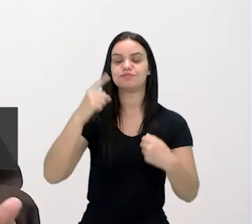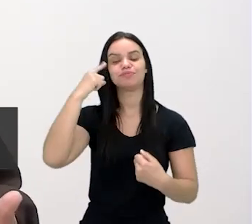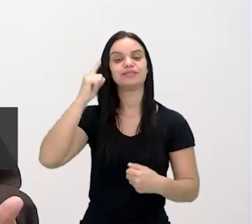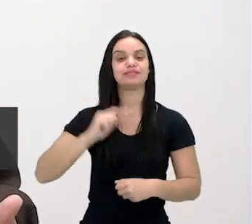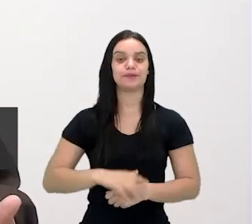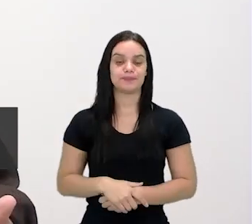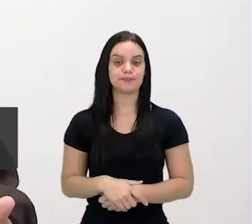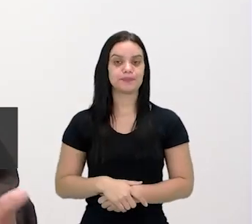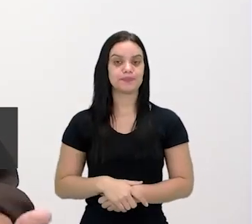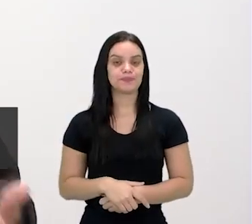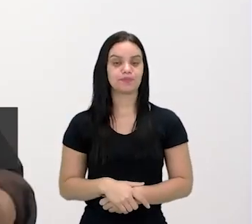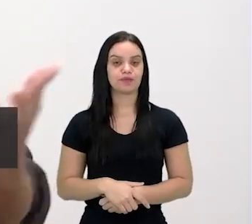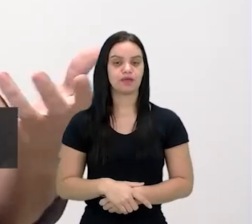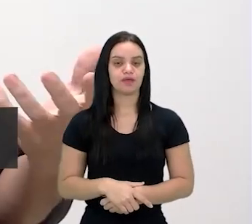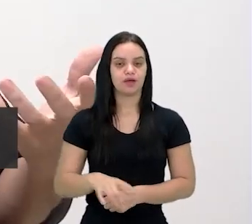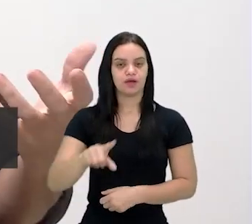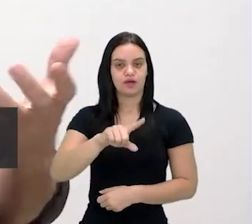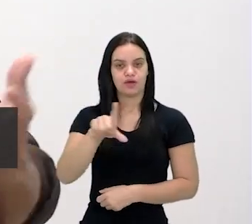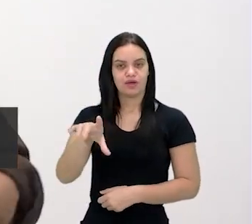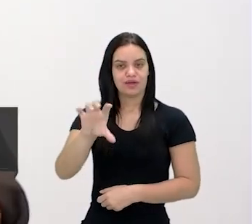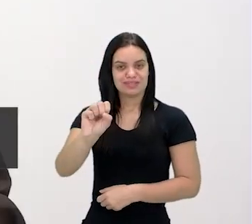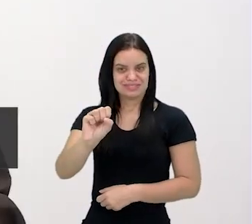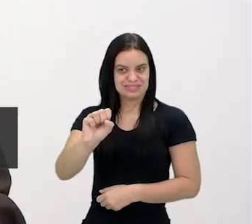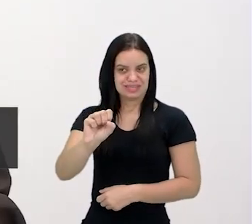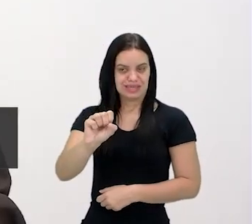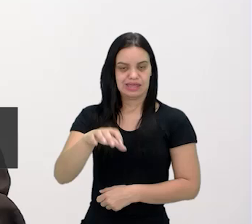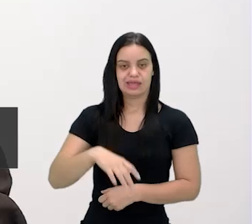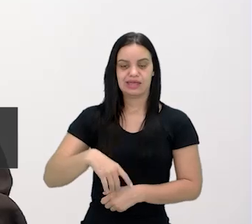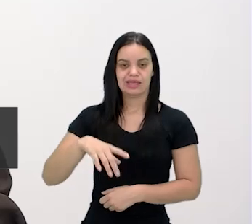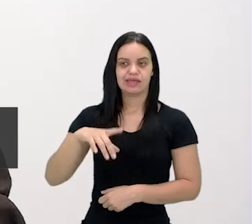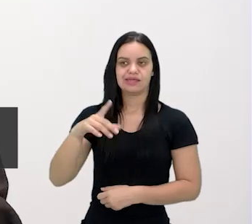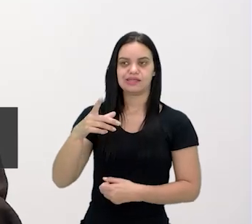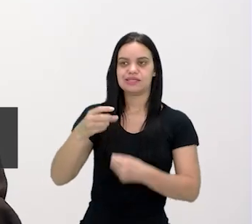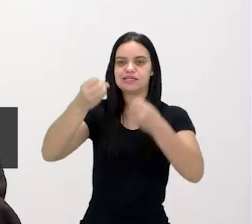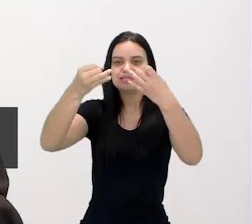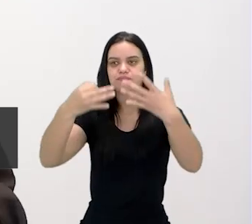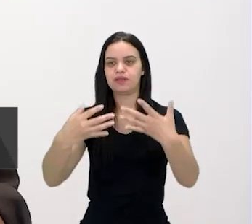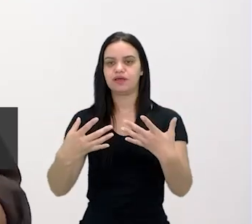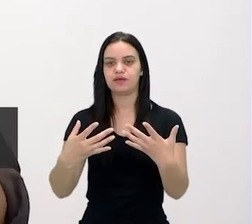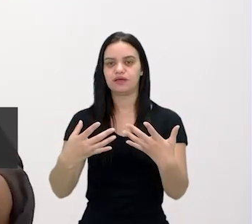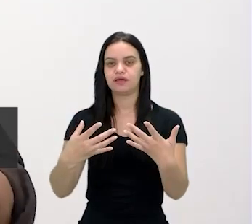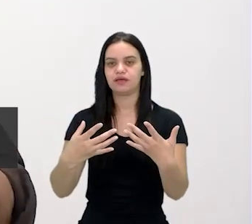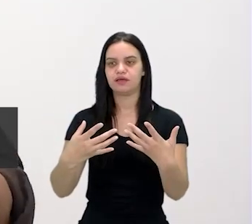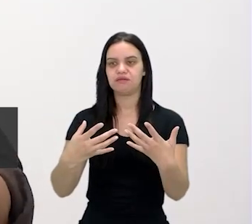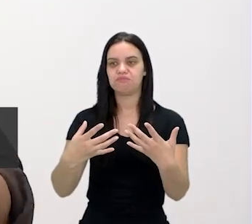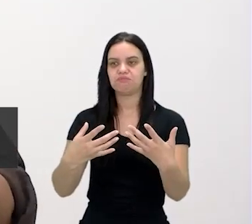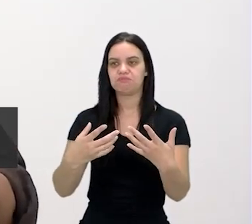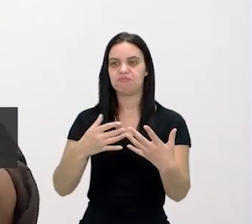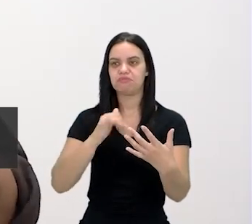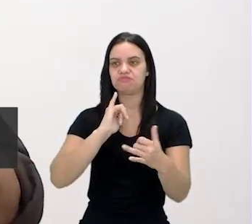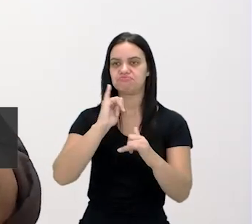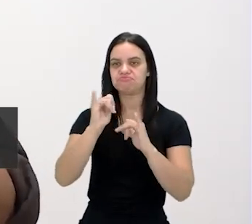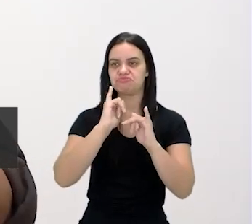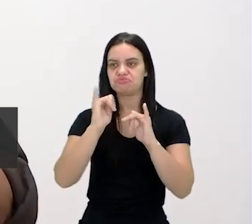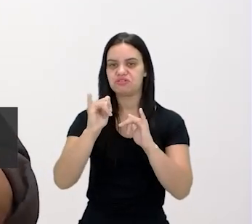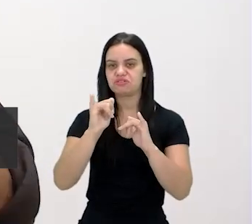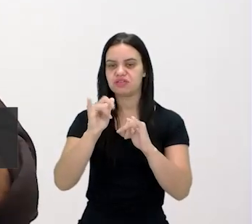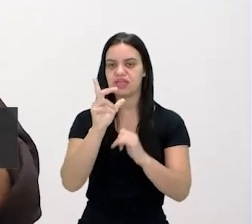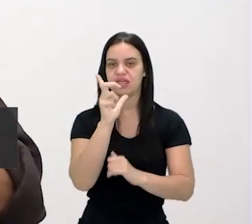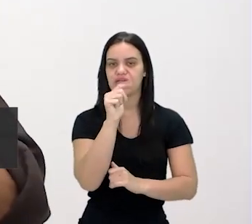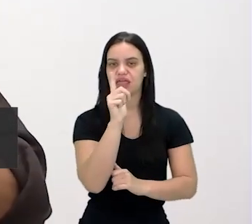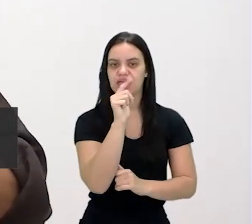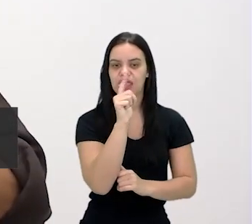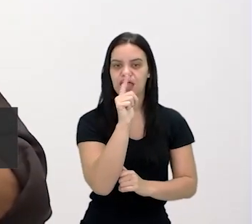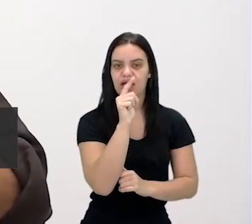Ora, o Zé, né, o José de Alencar, ele diz assim, dizem que a água